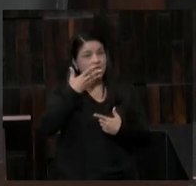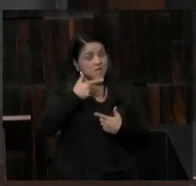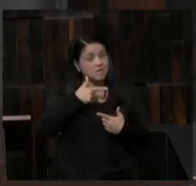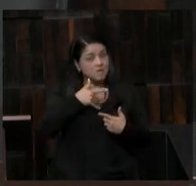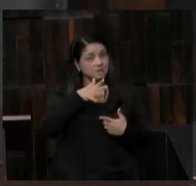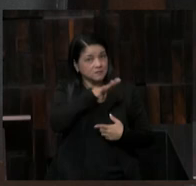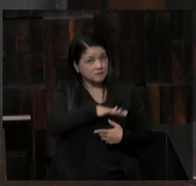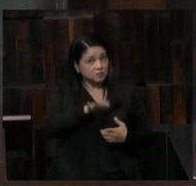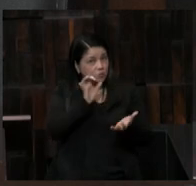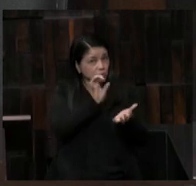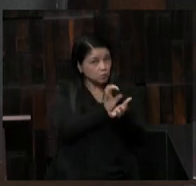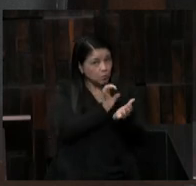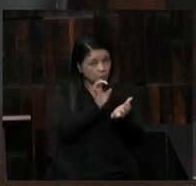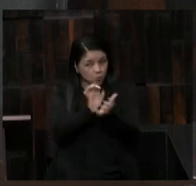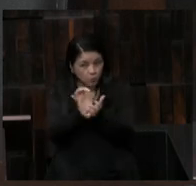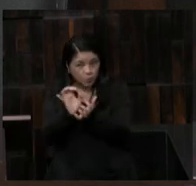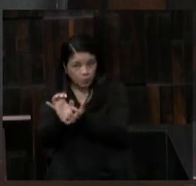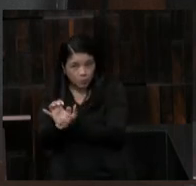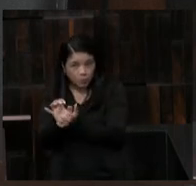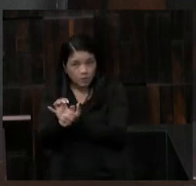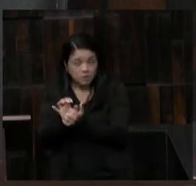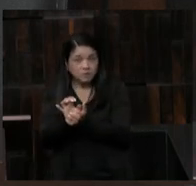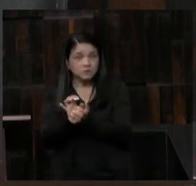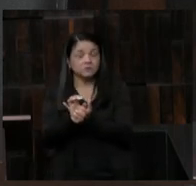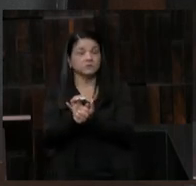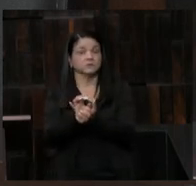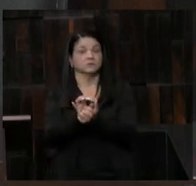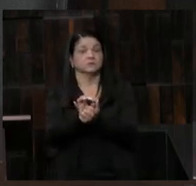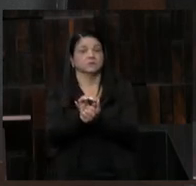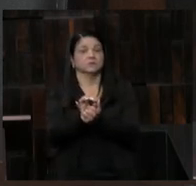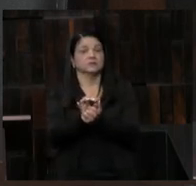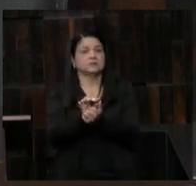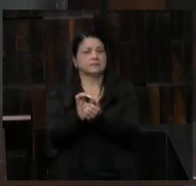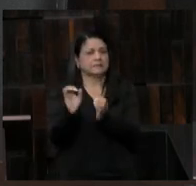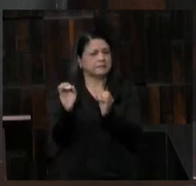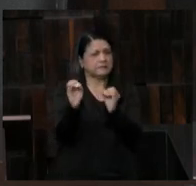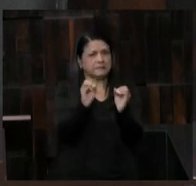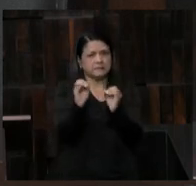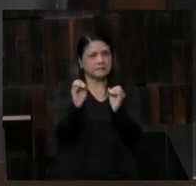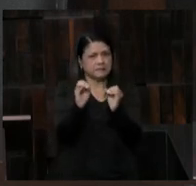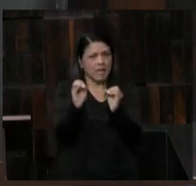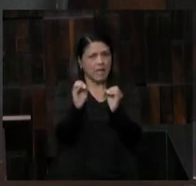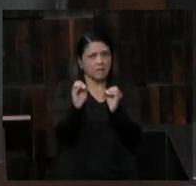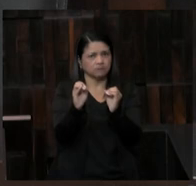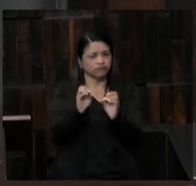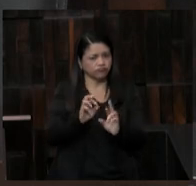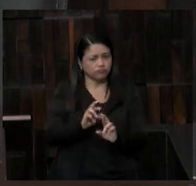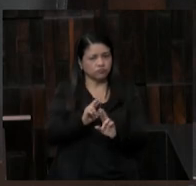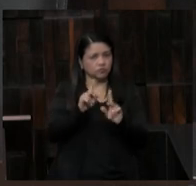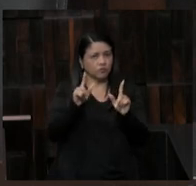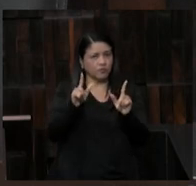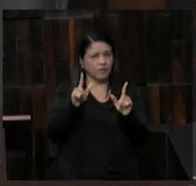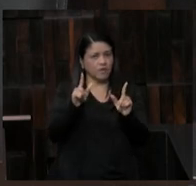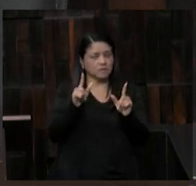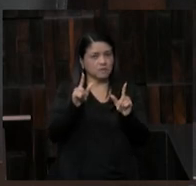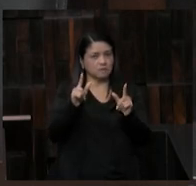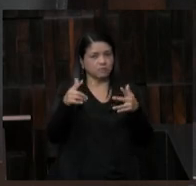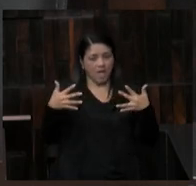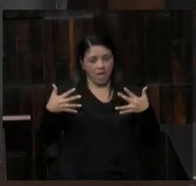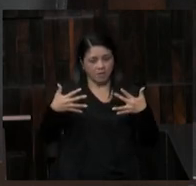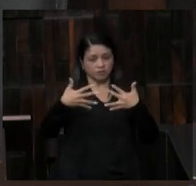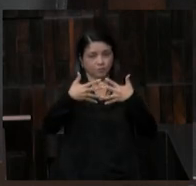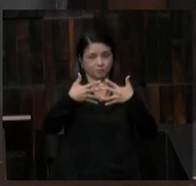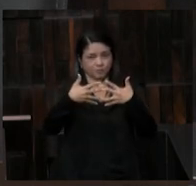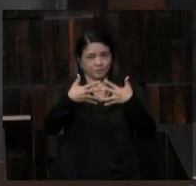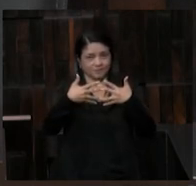turmas e sem distingui-la da criança dita como